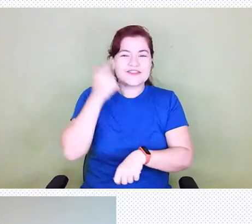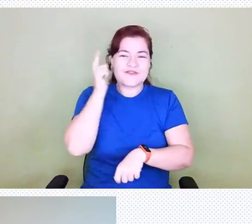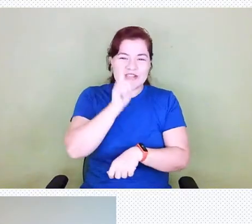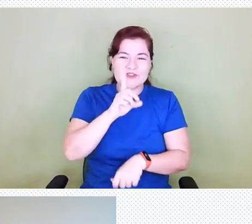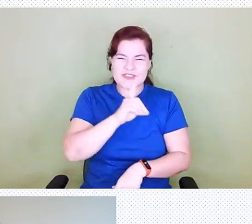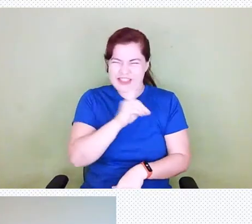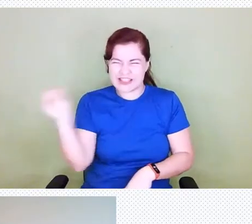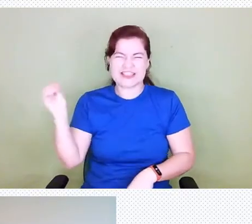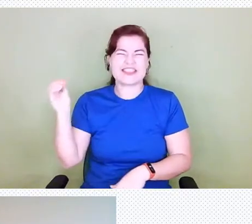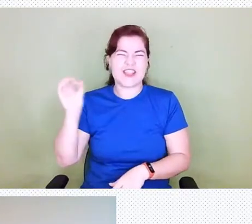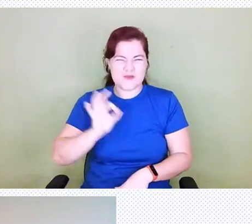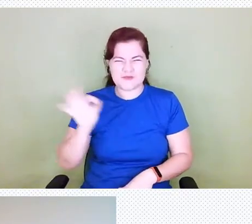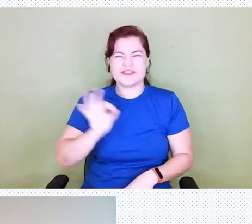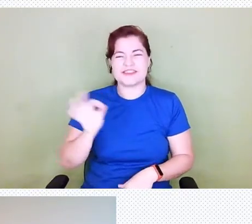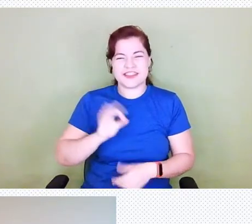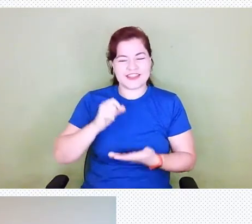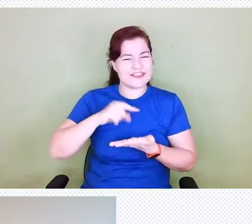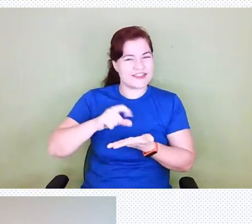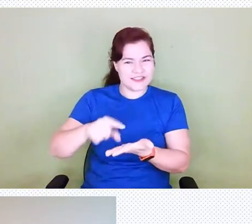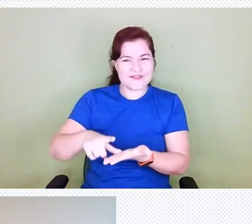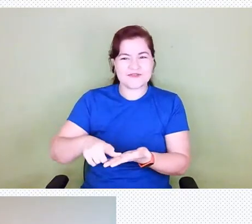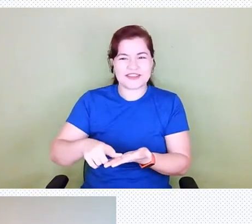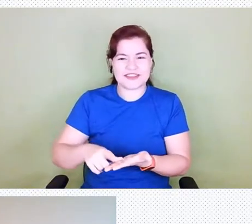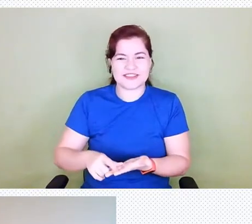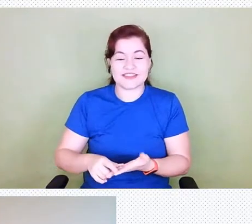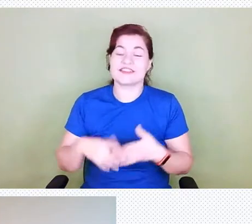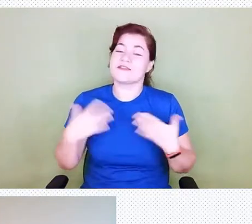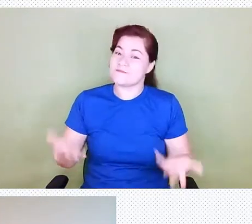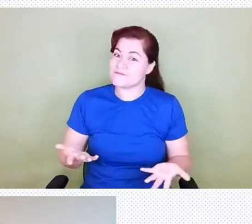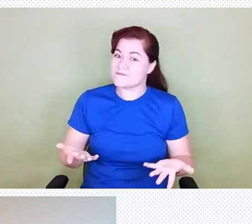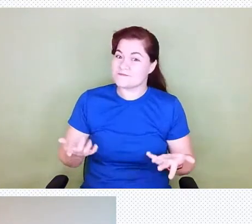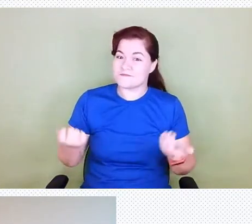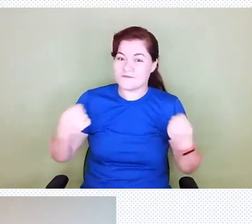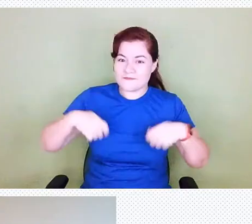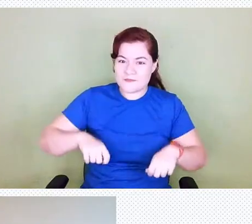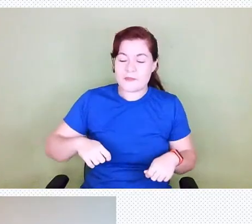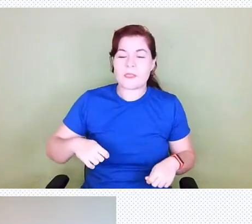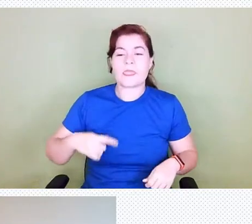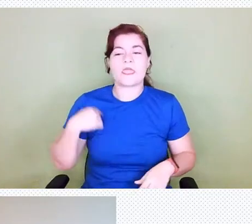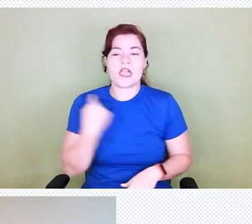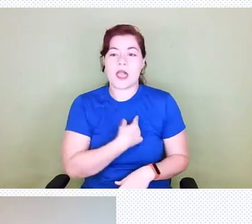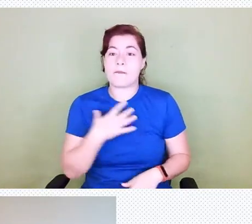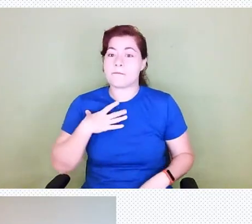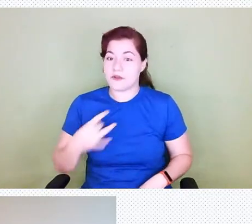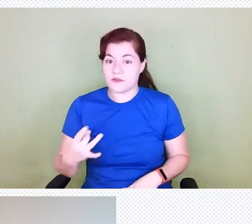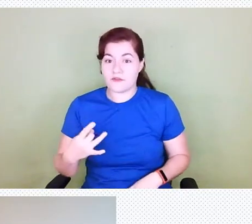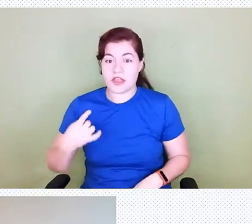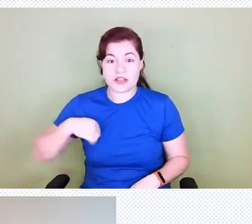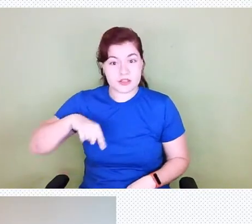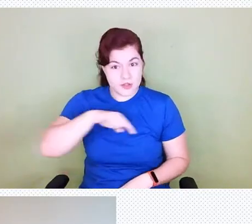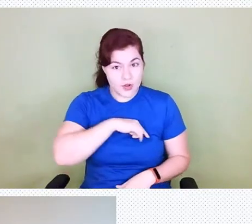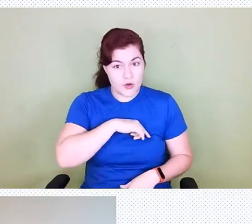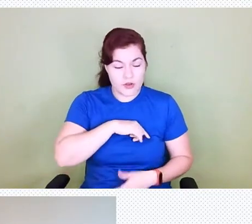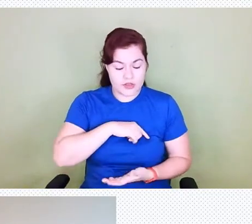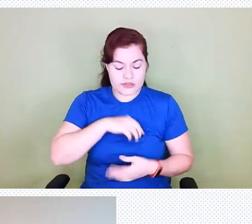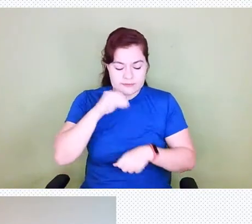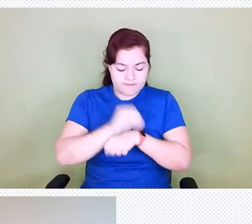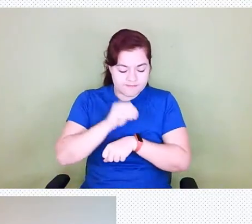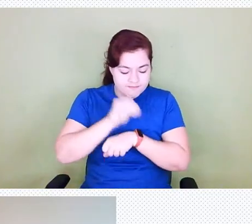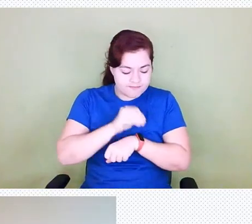as 100% das sementes. E então, é preferível que nós, como